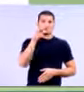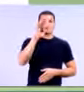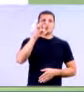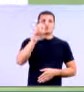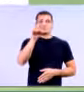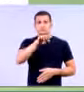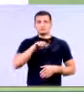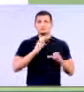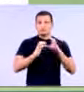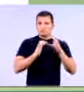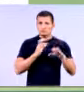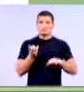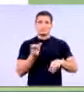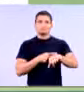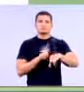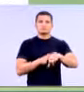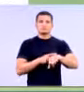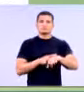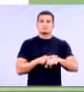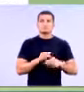mesmo tempo. E